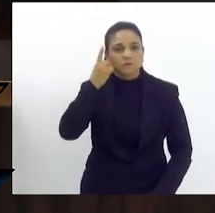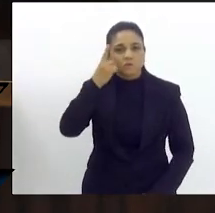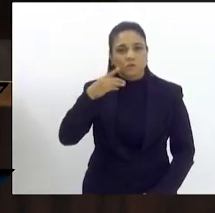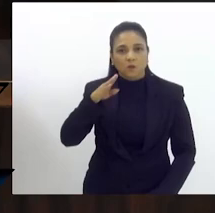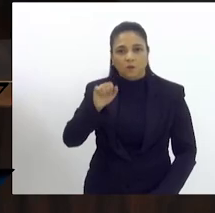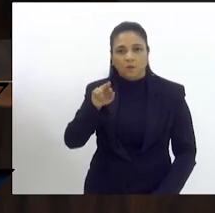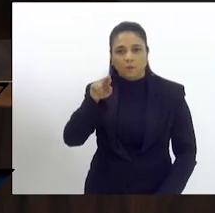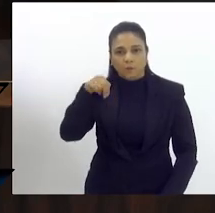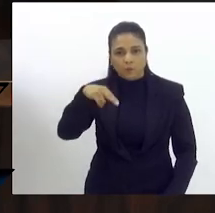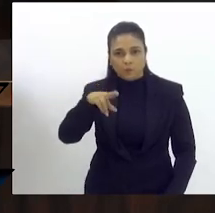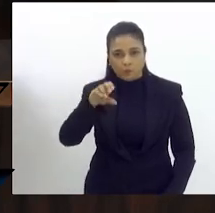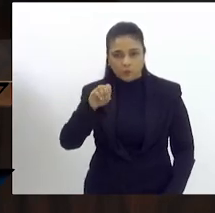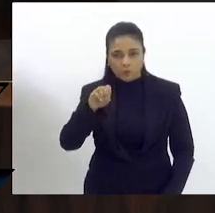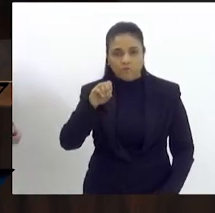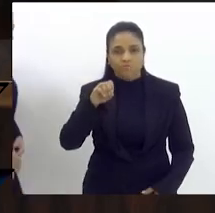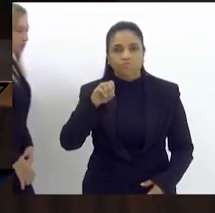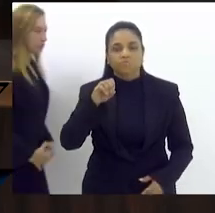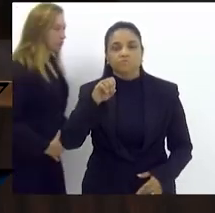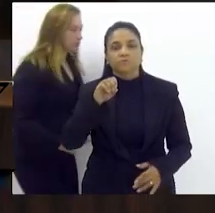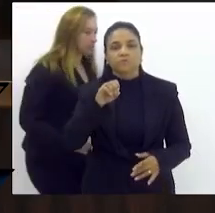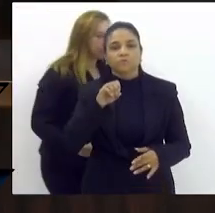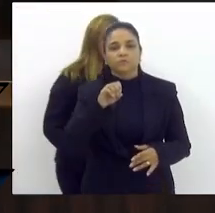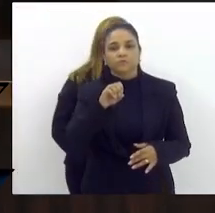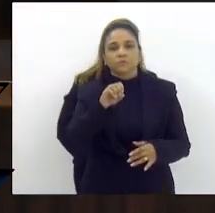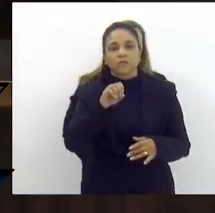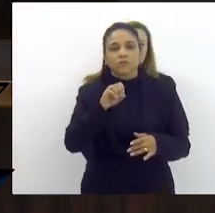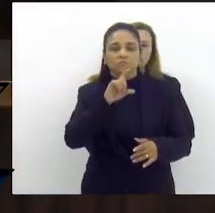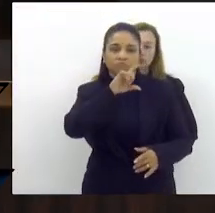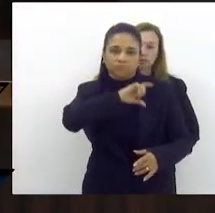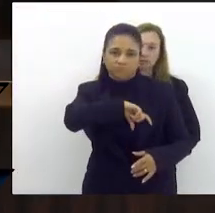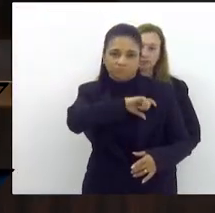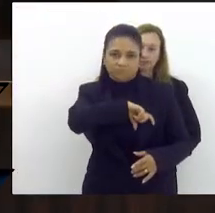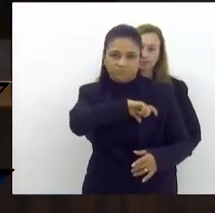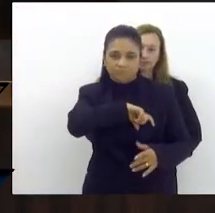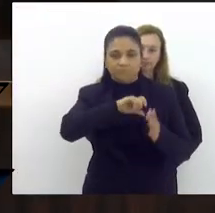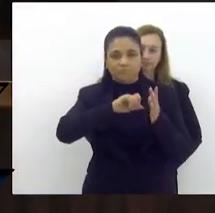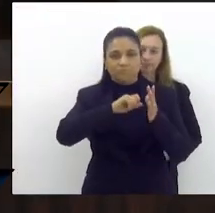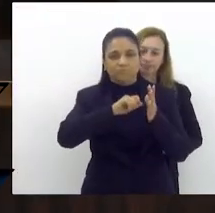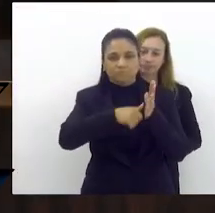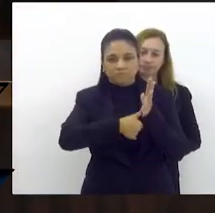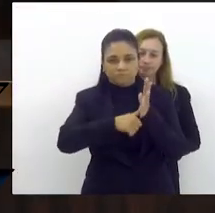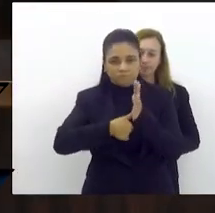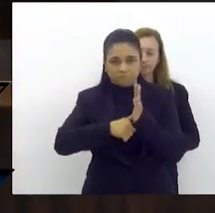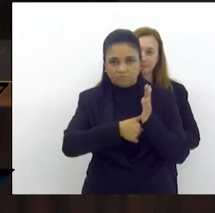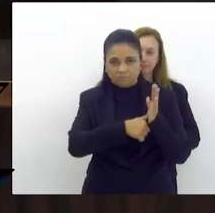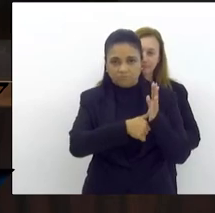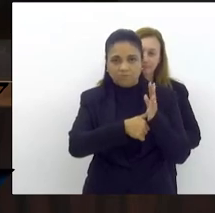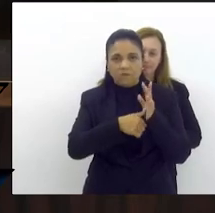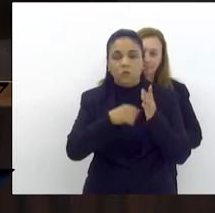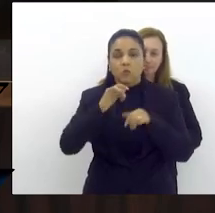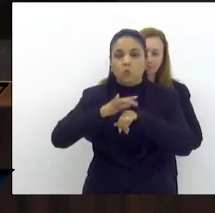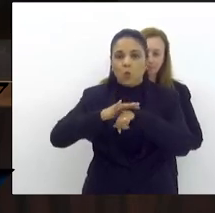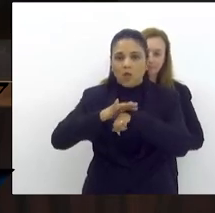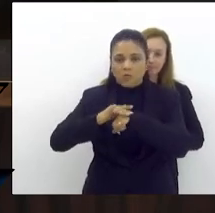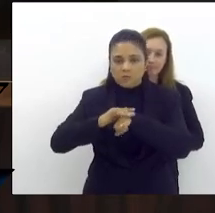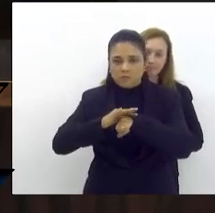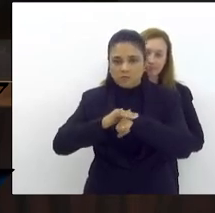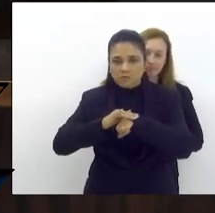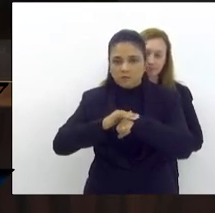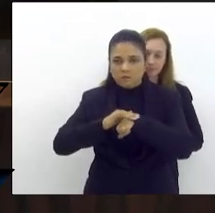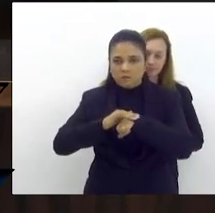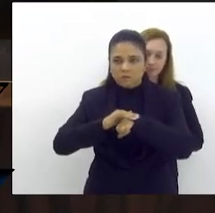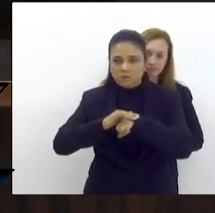Bruno dali que institui a carteira de identificação da pessoa com doença